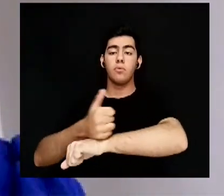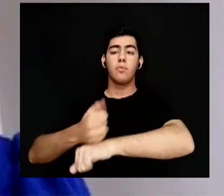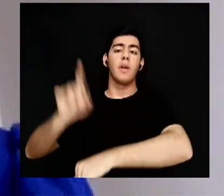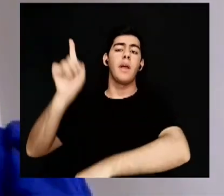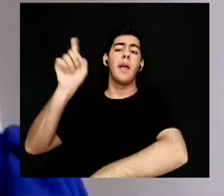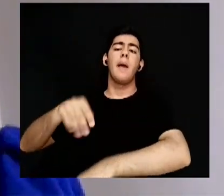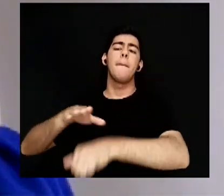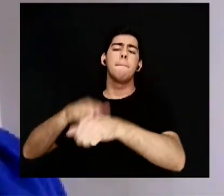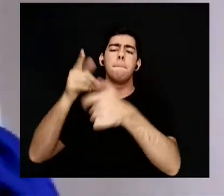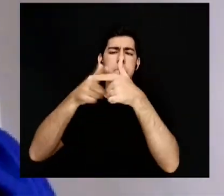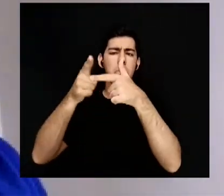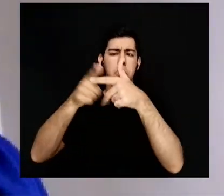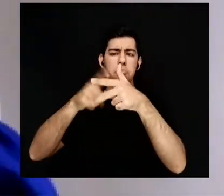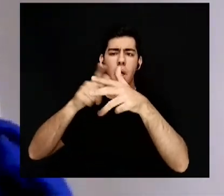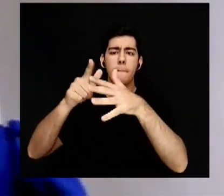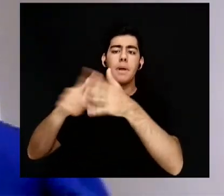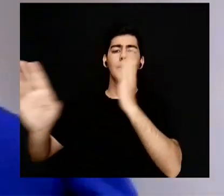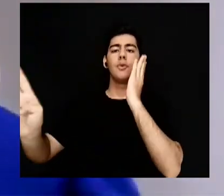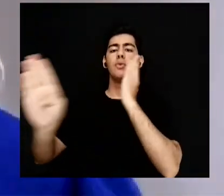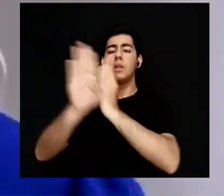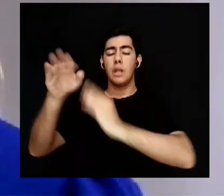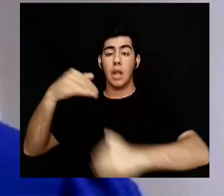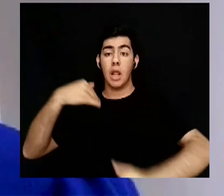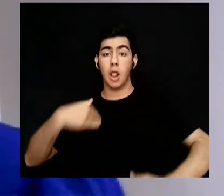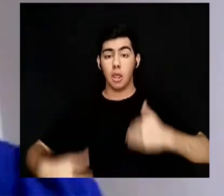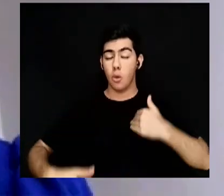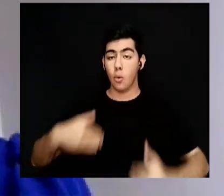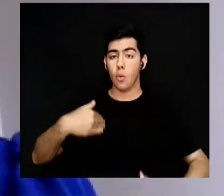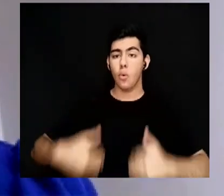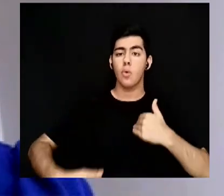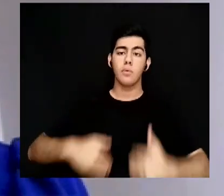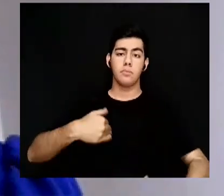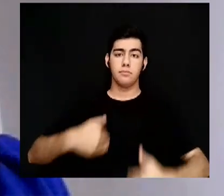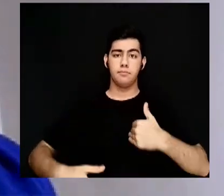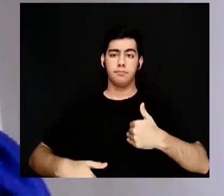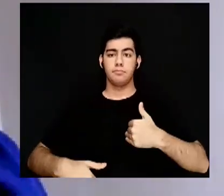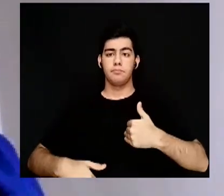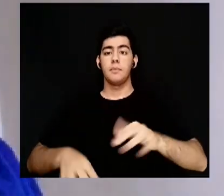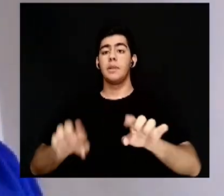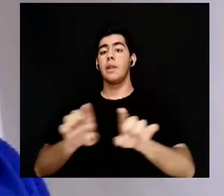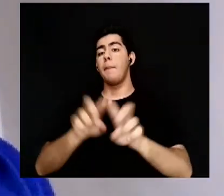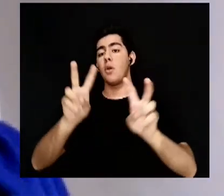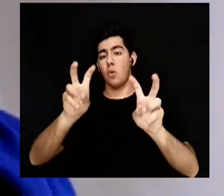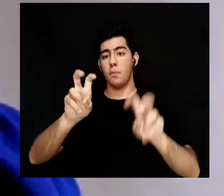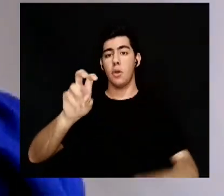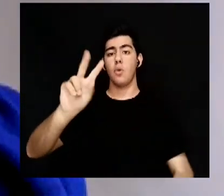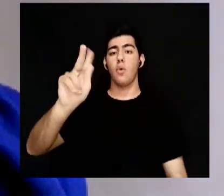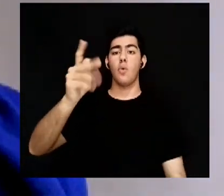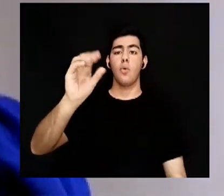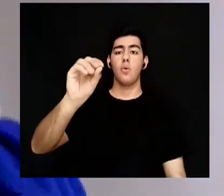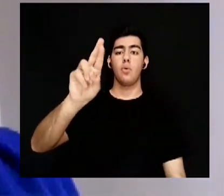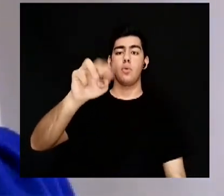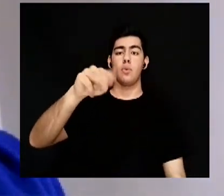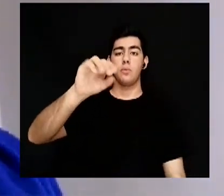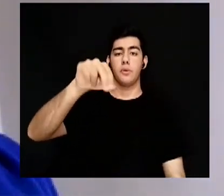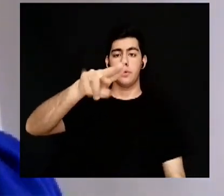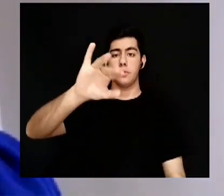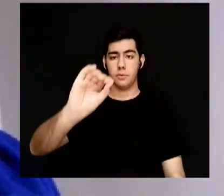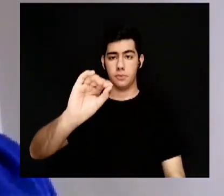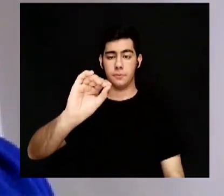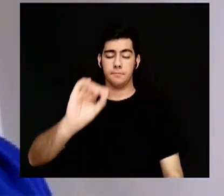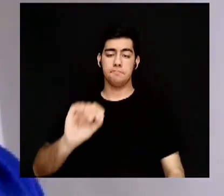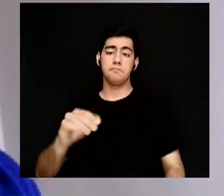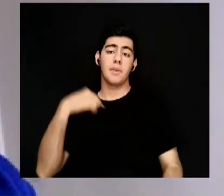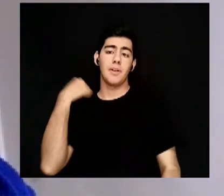o metabolismo, né, onde está alterada a parte endocrinológica, a parte hormonal, tá, e para conseguir ajudar